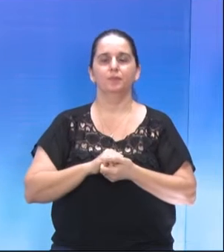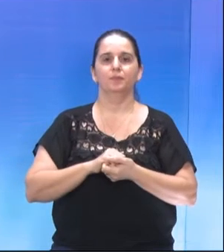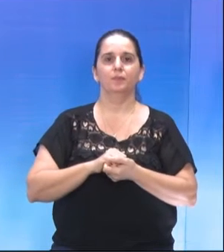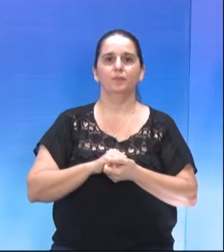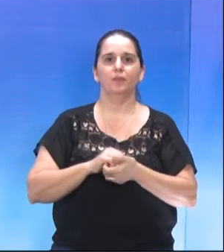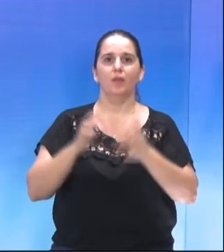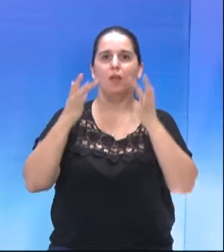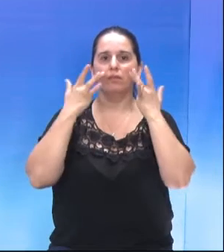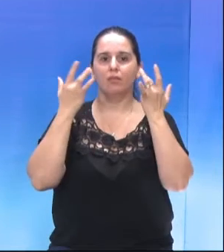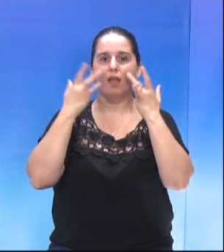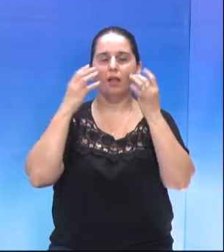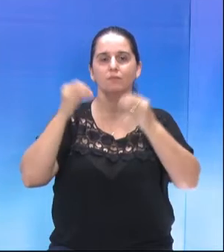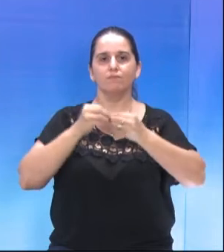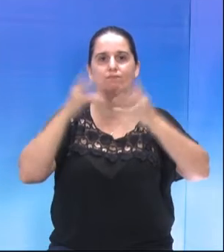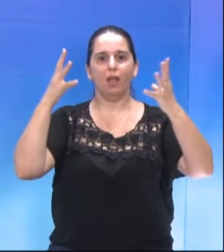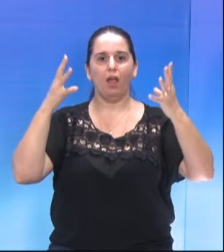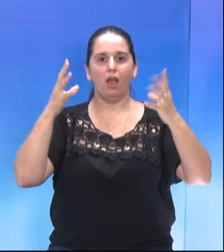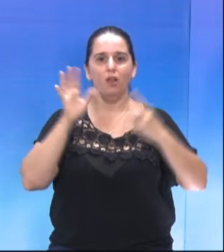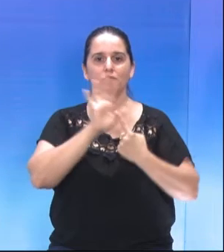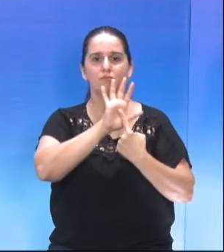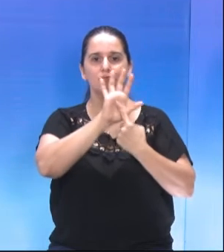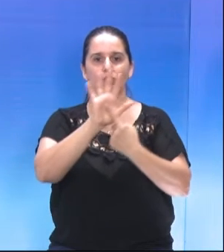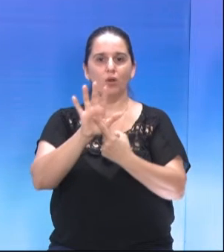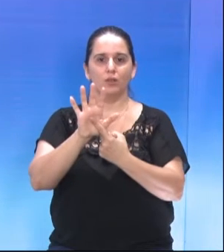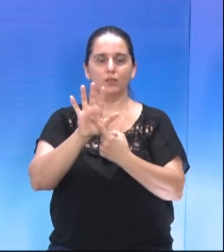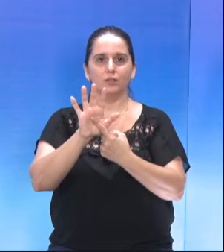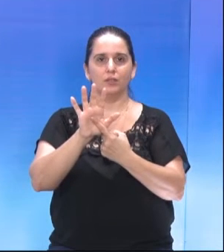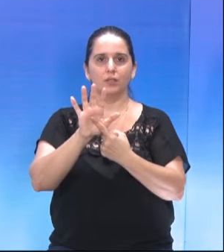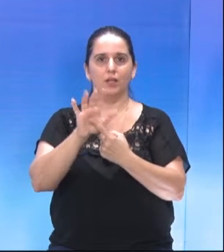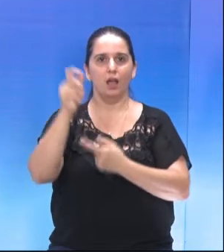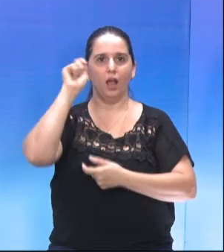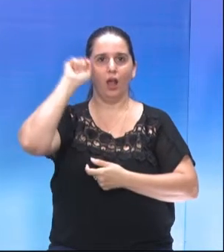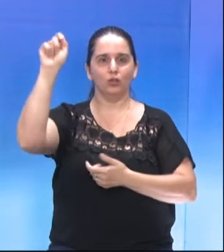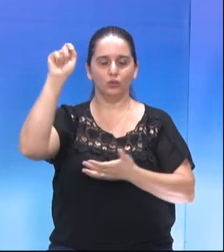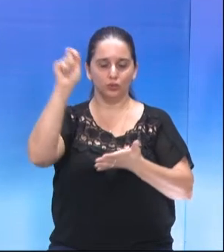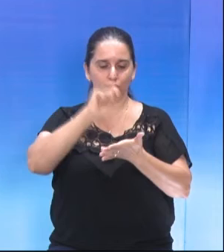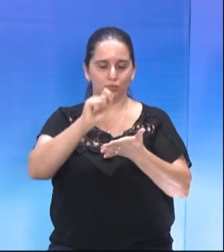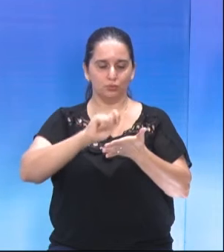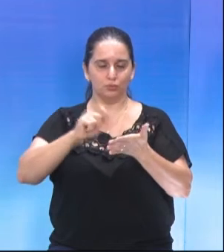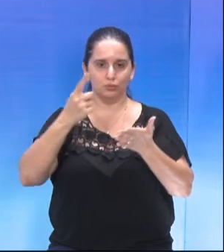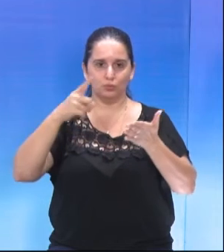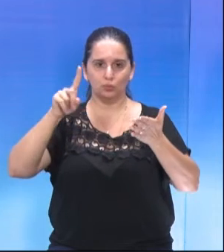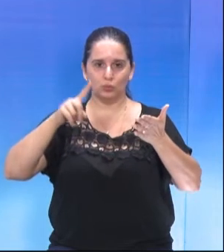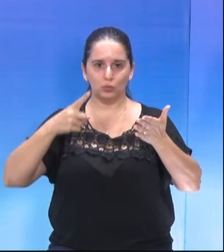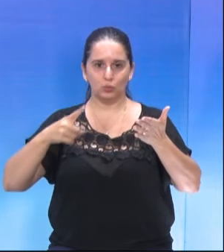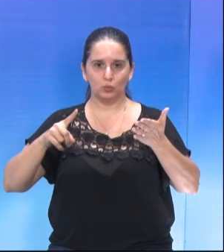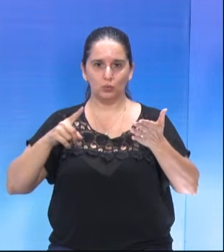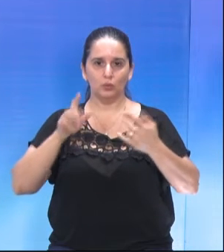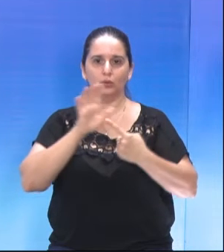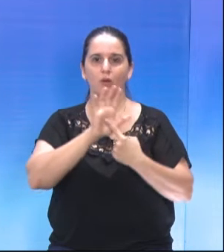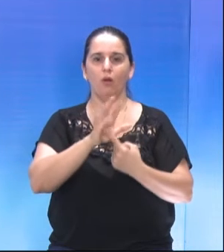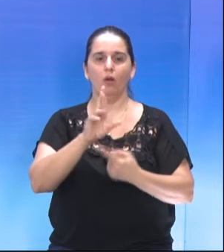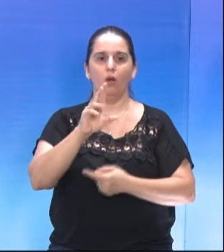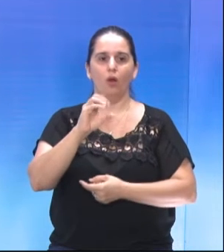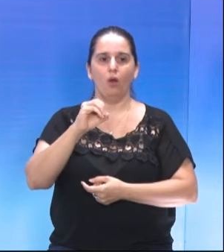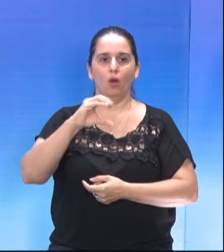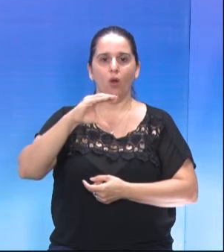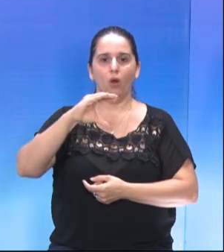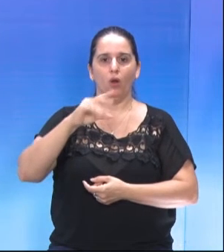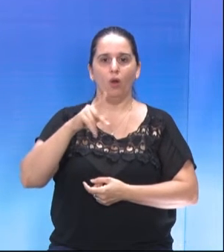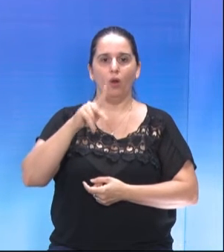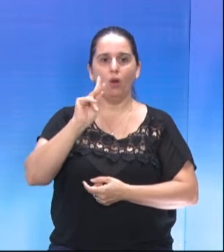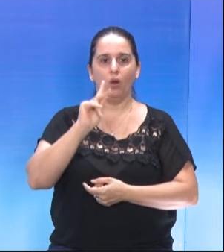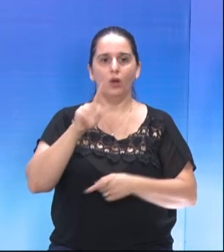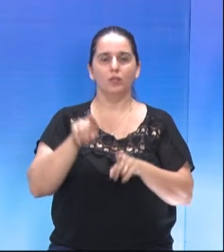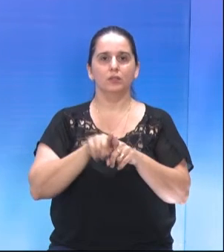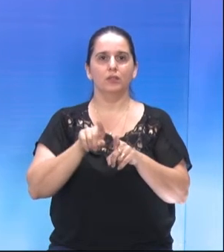Então, o Teatro Mágico, ele apresenta composições autorais que têm referências estéticas do rock, do pop e da